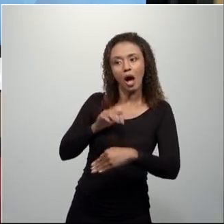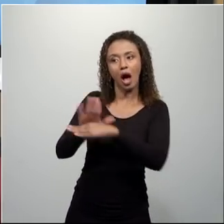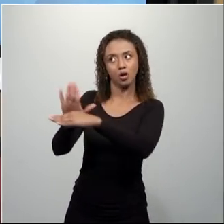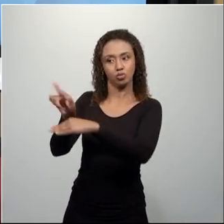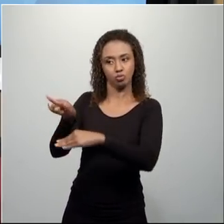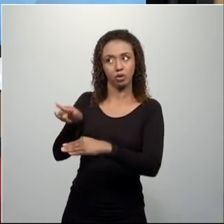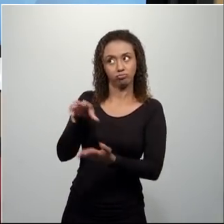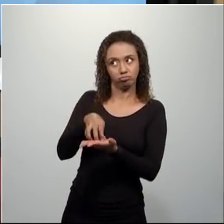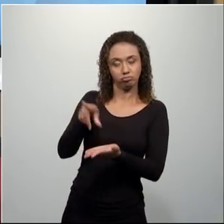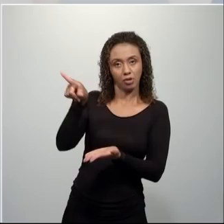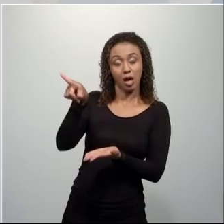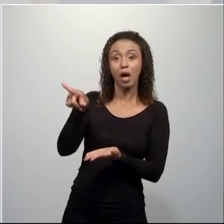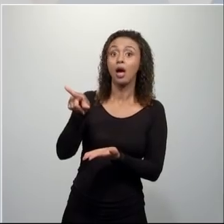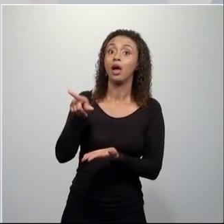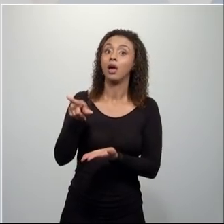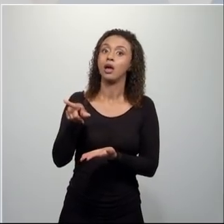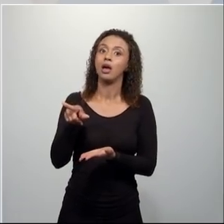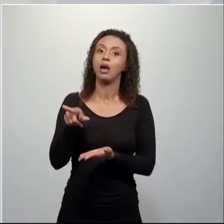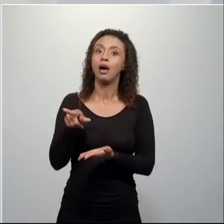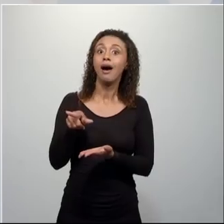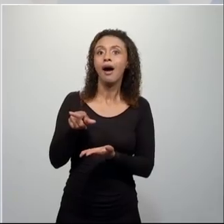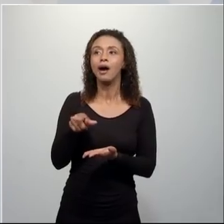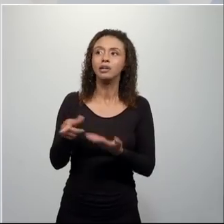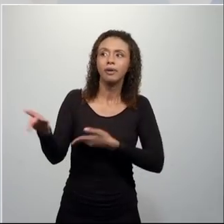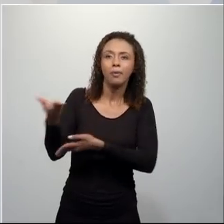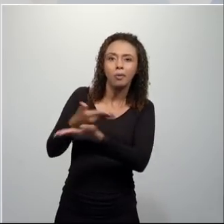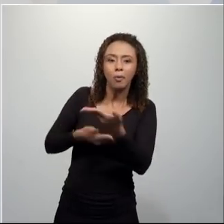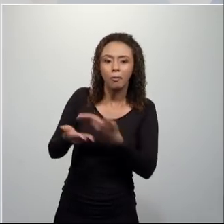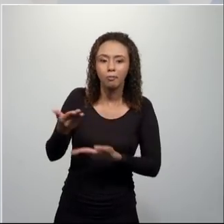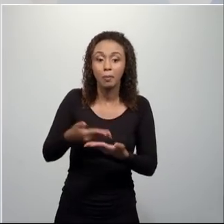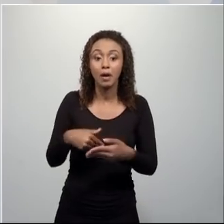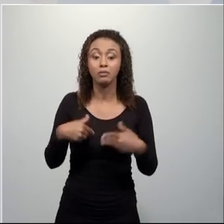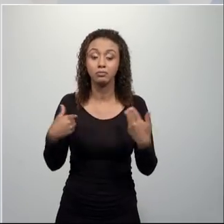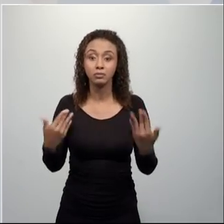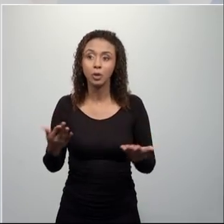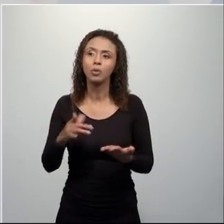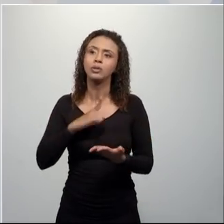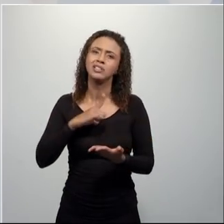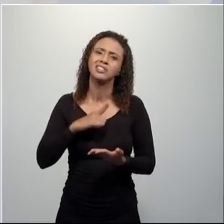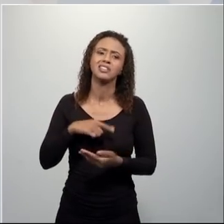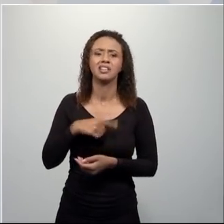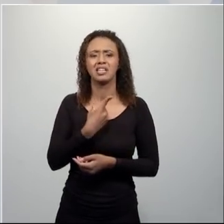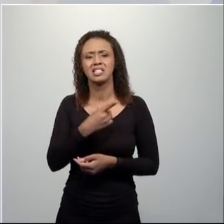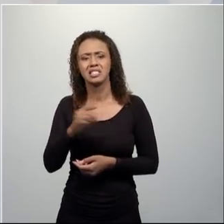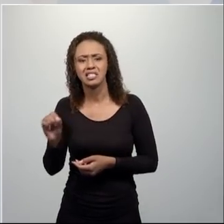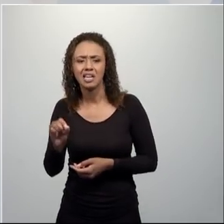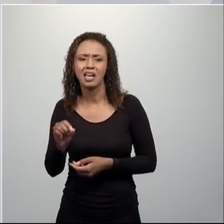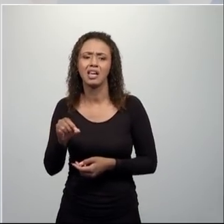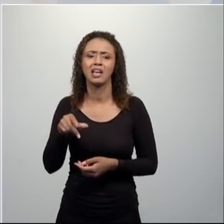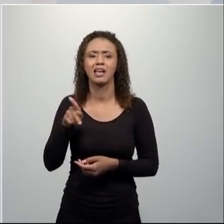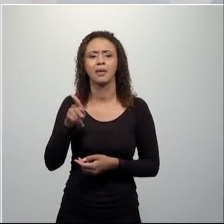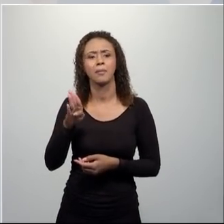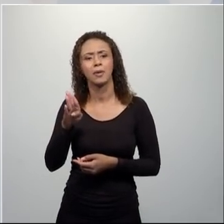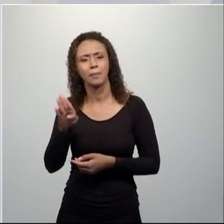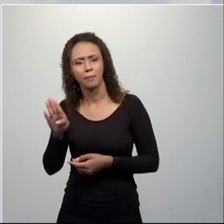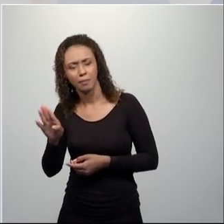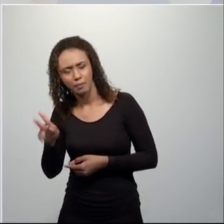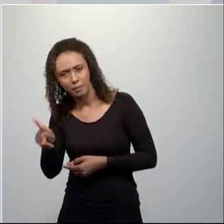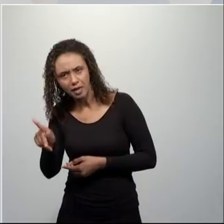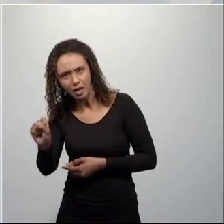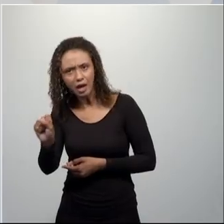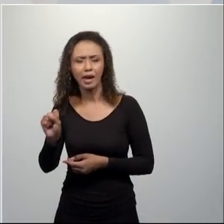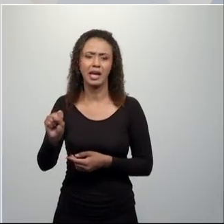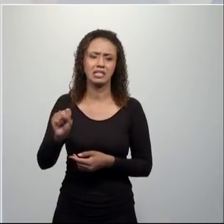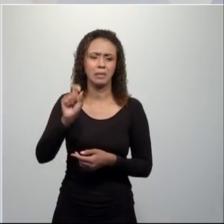ele está fazendo o download de três nós uma 100 kilobits por segundo outras 150 e outras 12